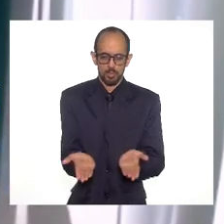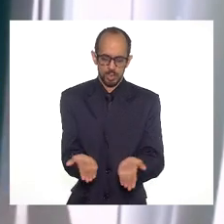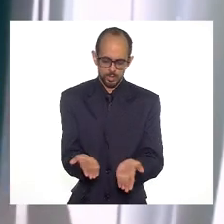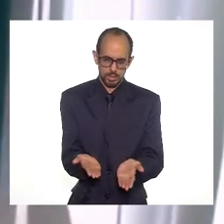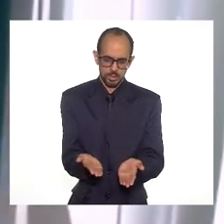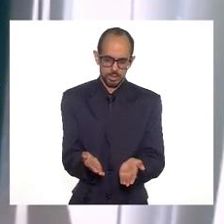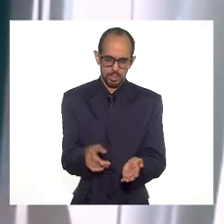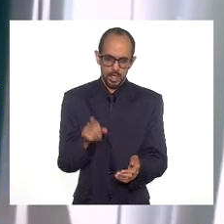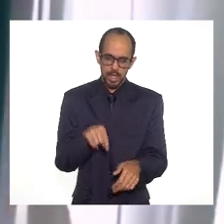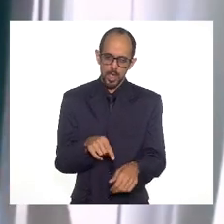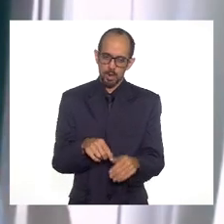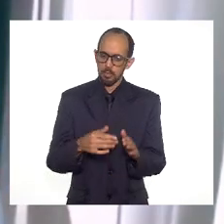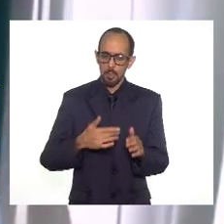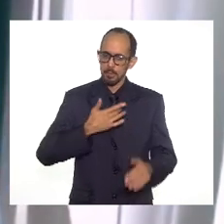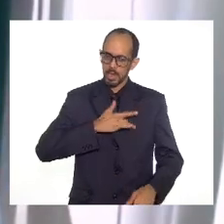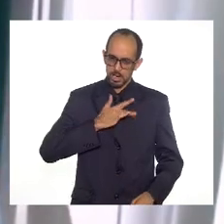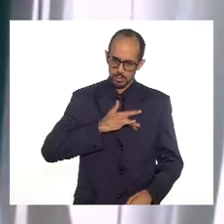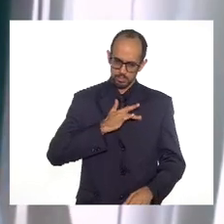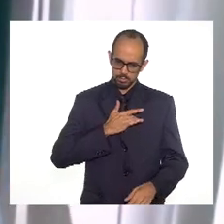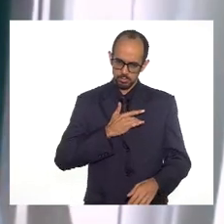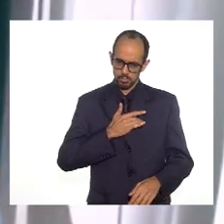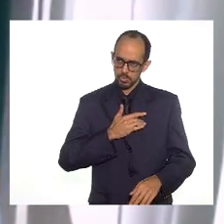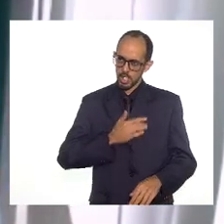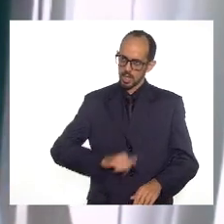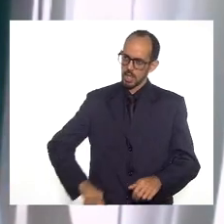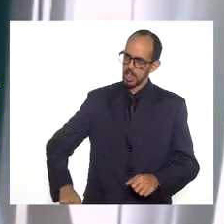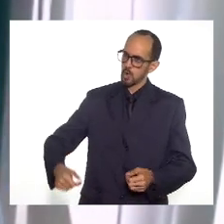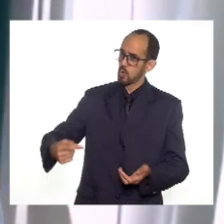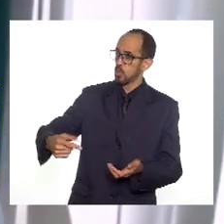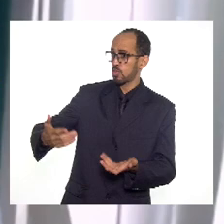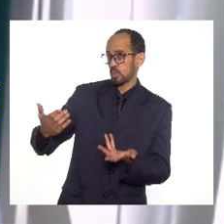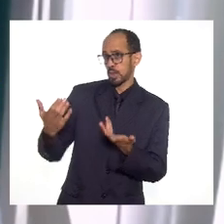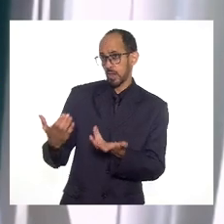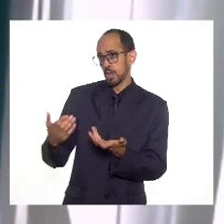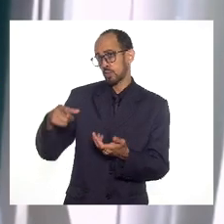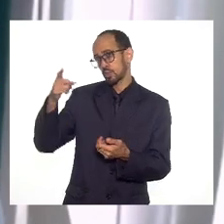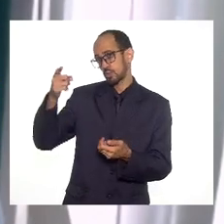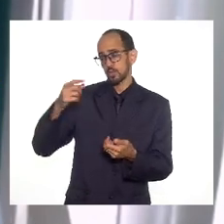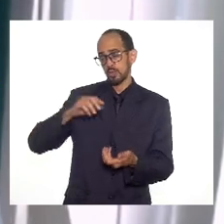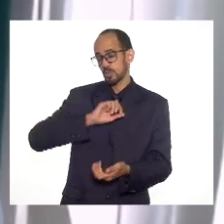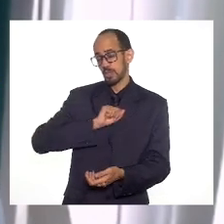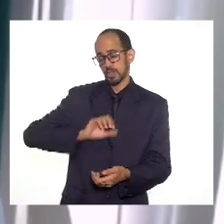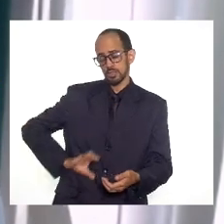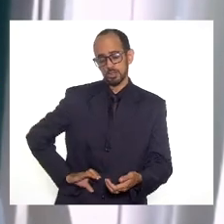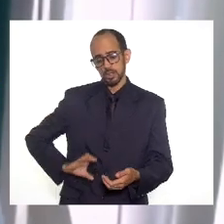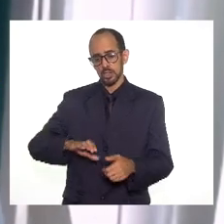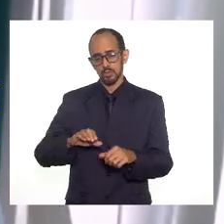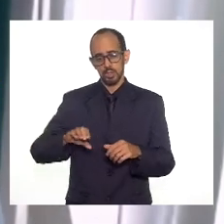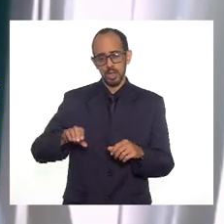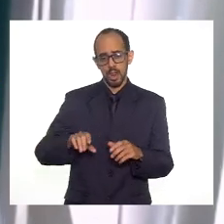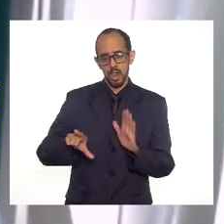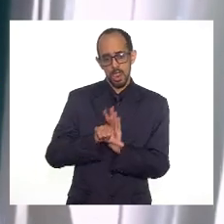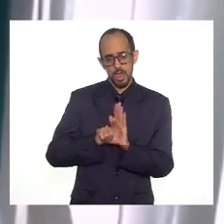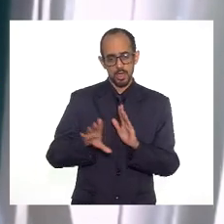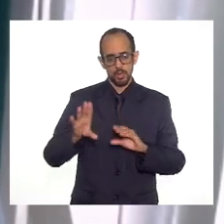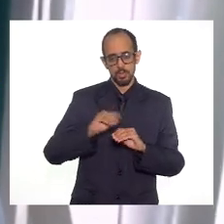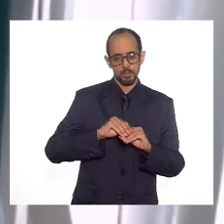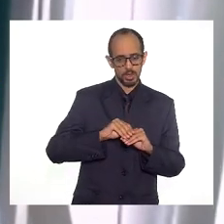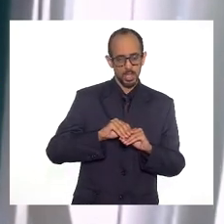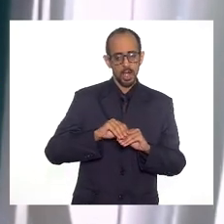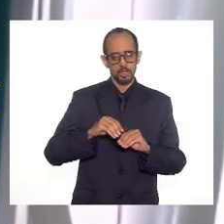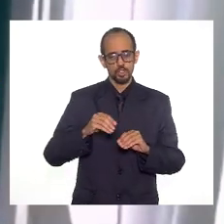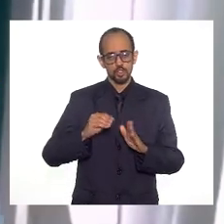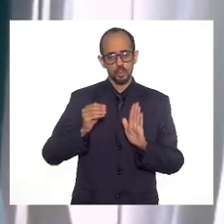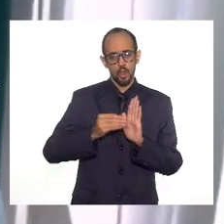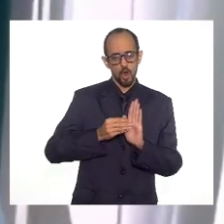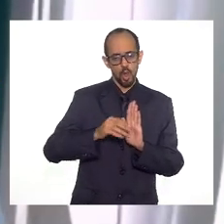essa dimensão. Conto com o deputado André Siciliano para que na lei complementar a gente possa, quem sabe, colocar isso de maneira textual.